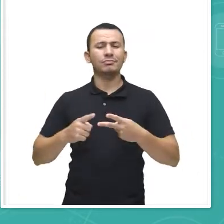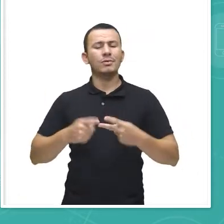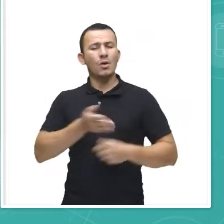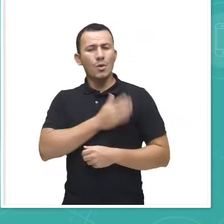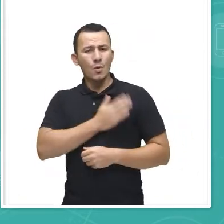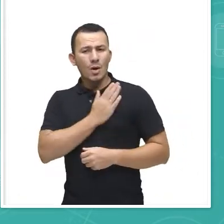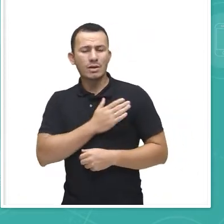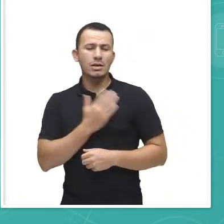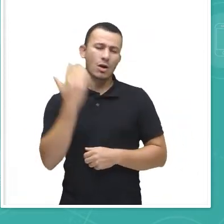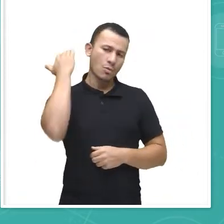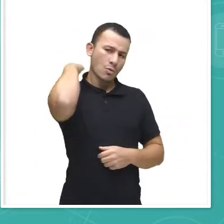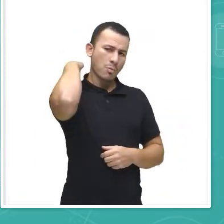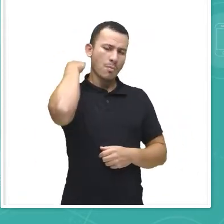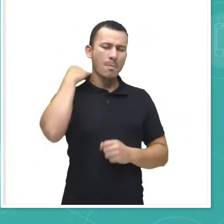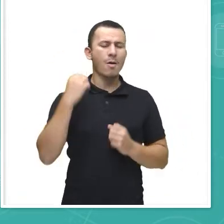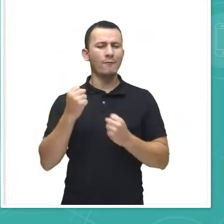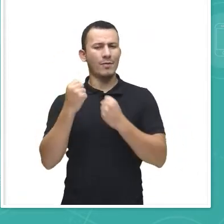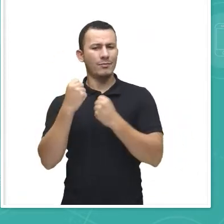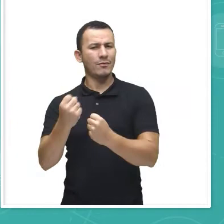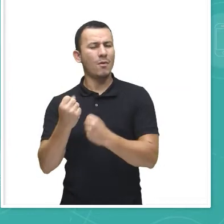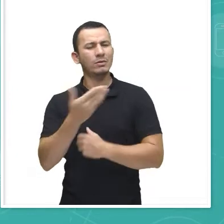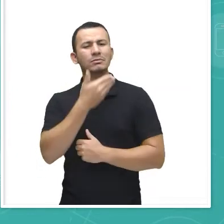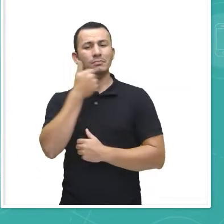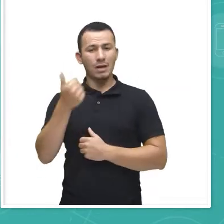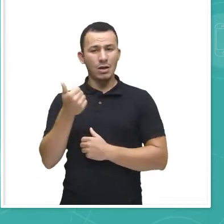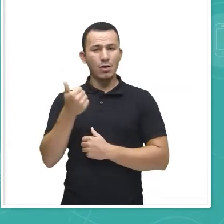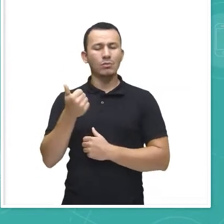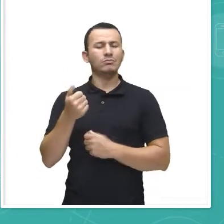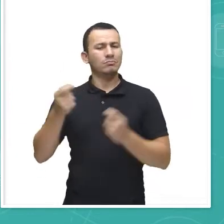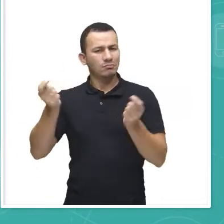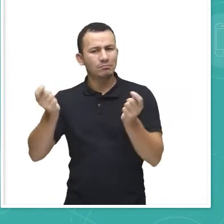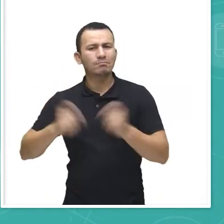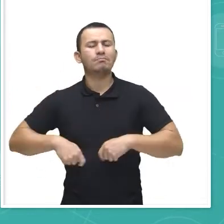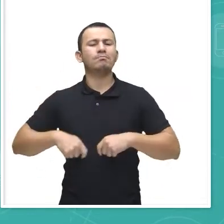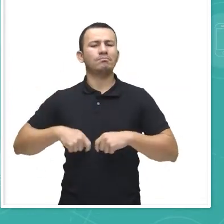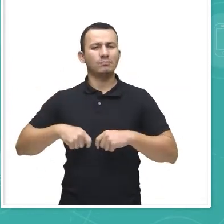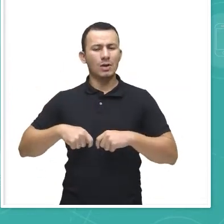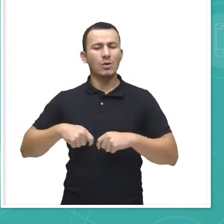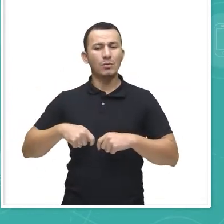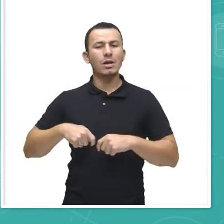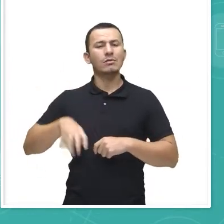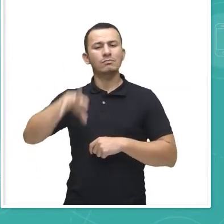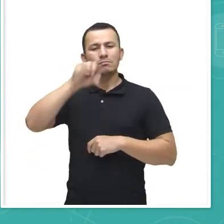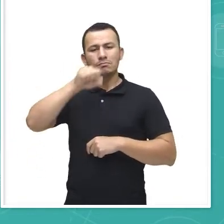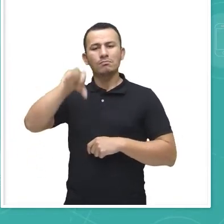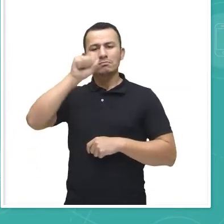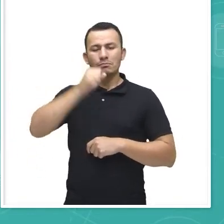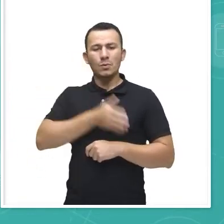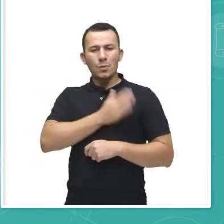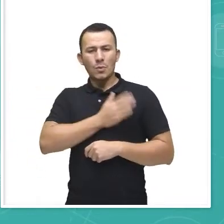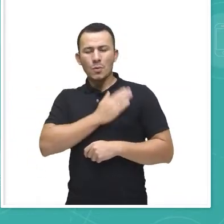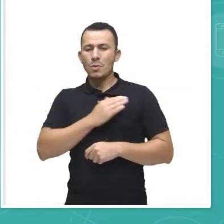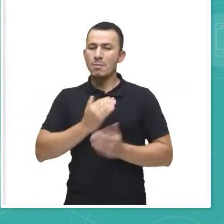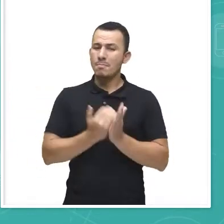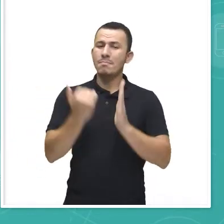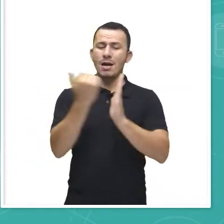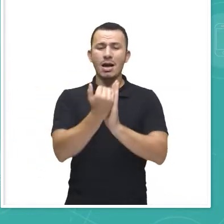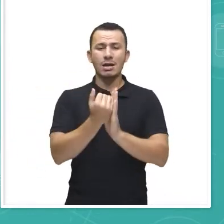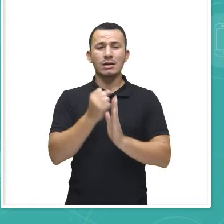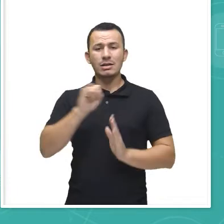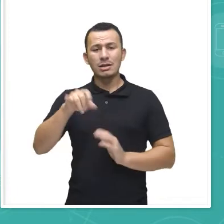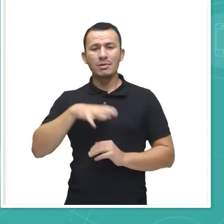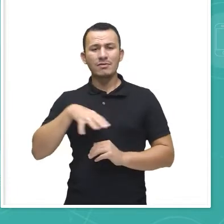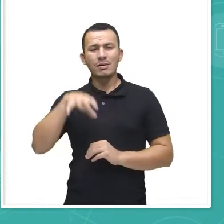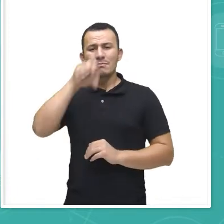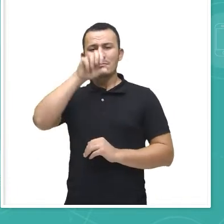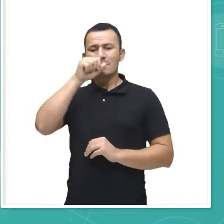mais fortes. Isso traz então uma resistência cardiorrespiratória maior. Se você tinha pouco fôlego,